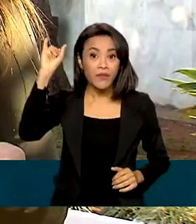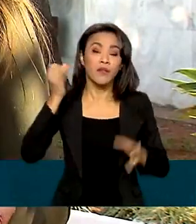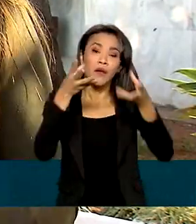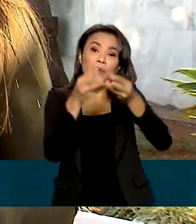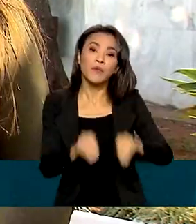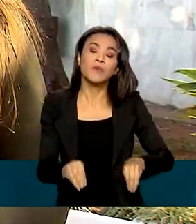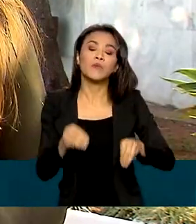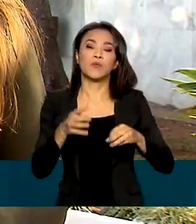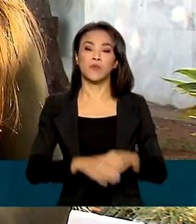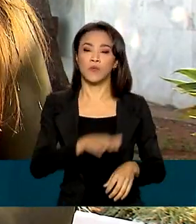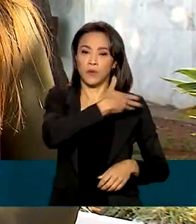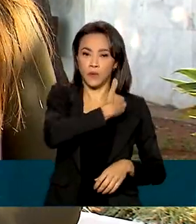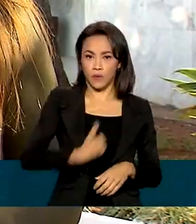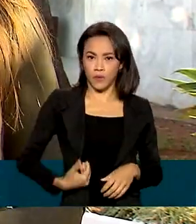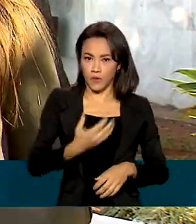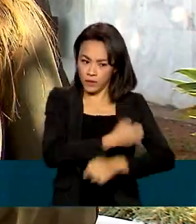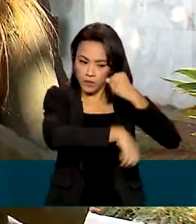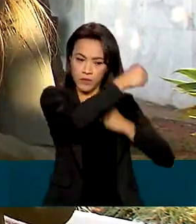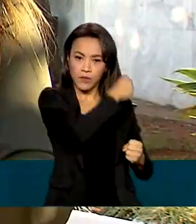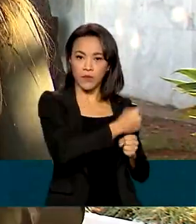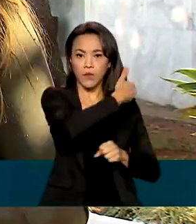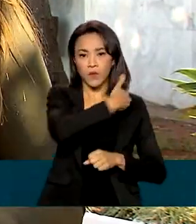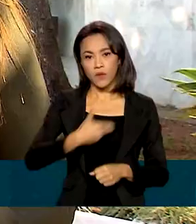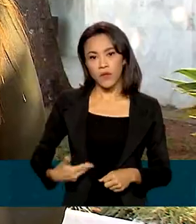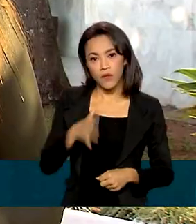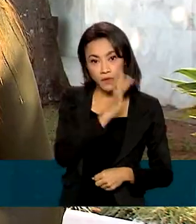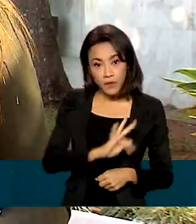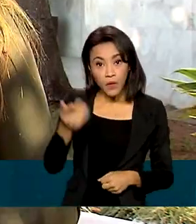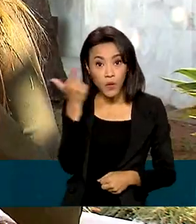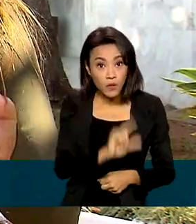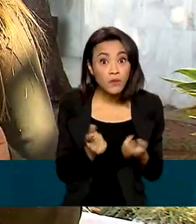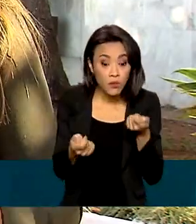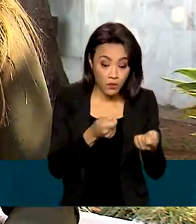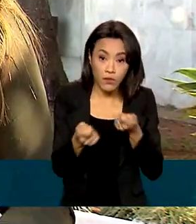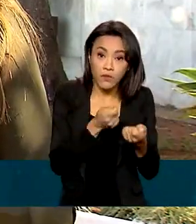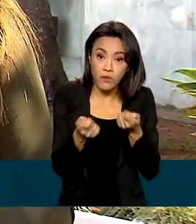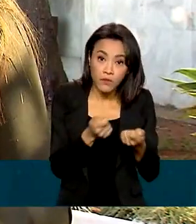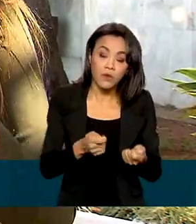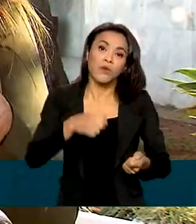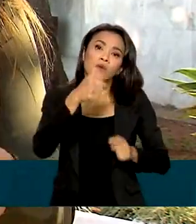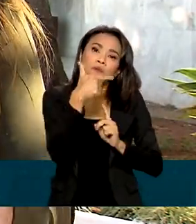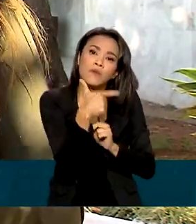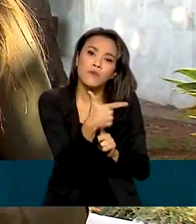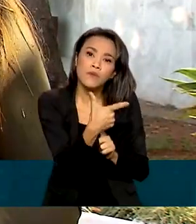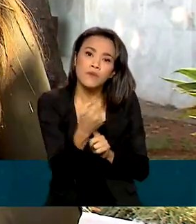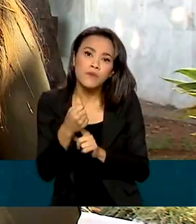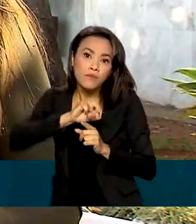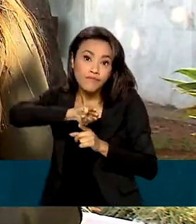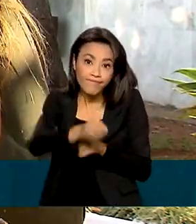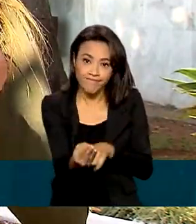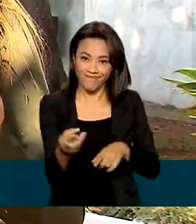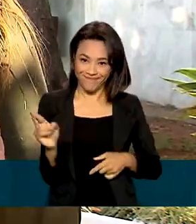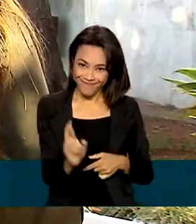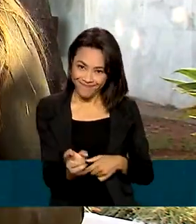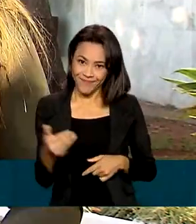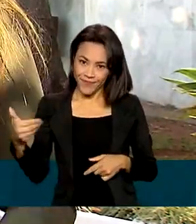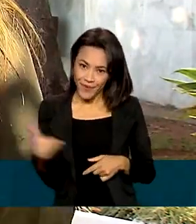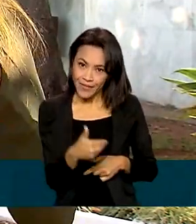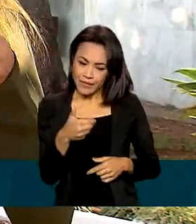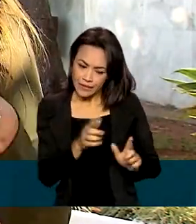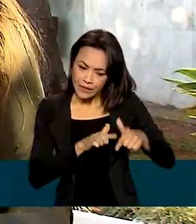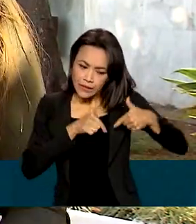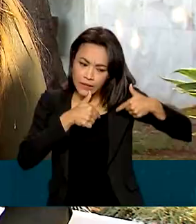só no ano passado o governo federal conseguiu economizar cerca de 200 milhões de reais com